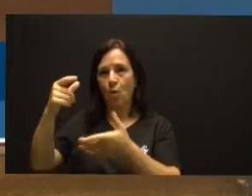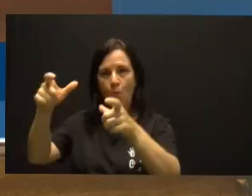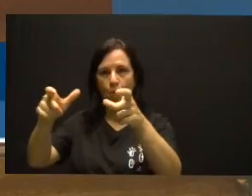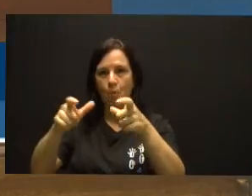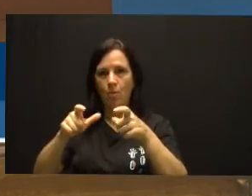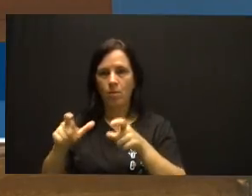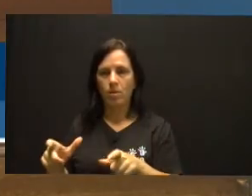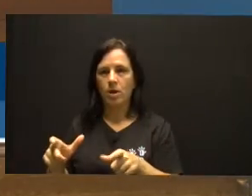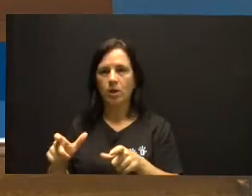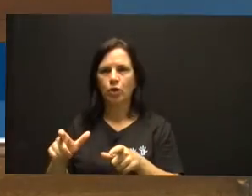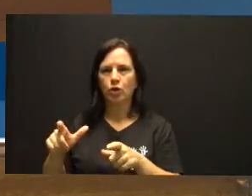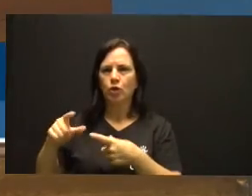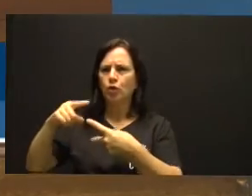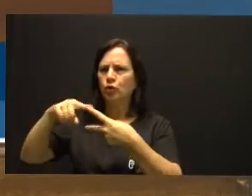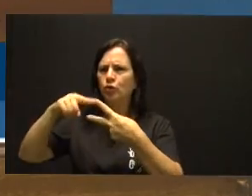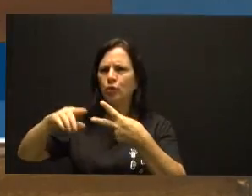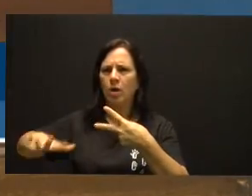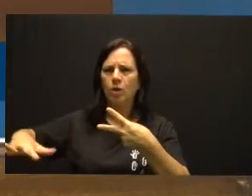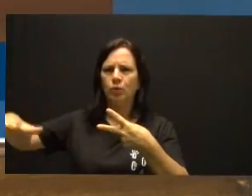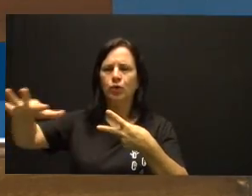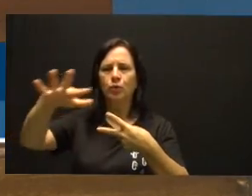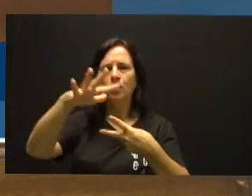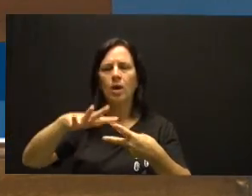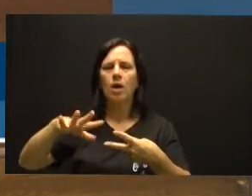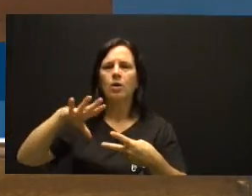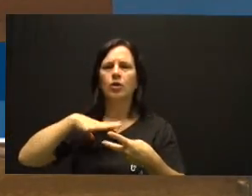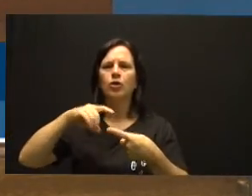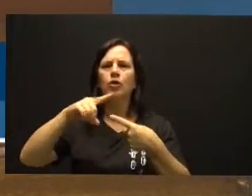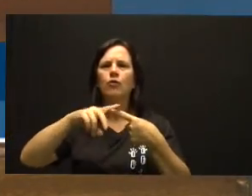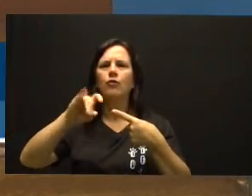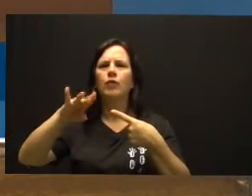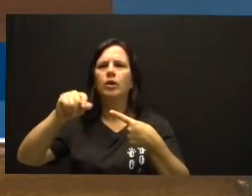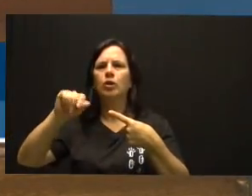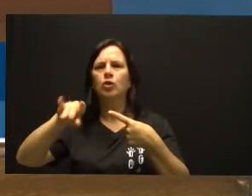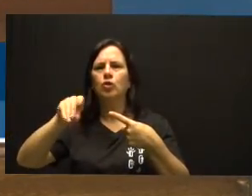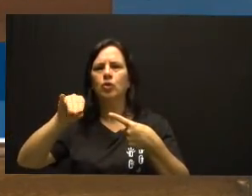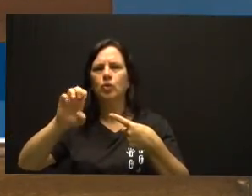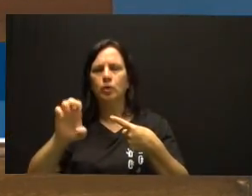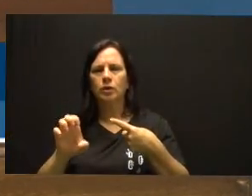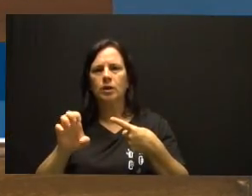sim de vários bairros da cidade. Vila São José,